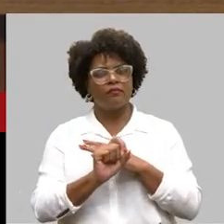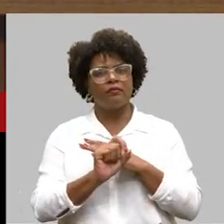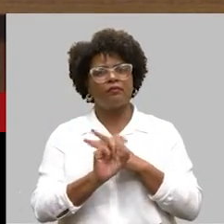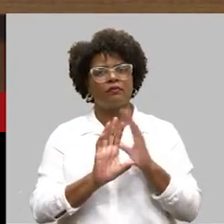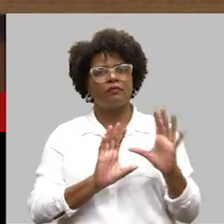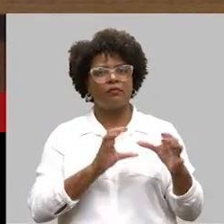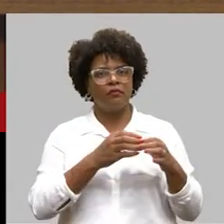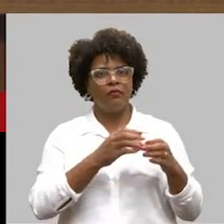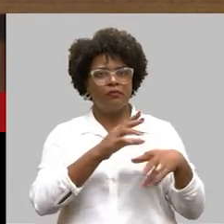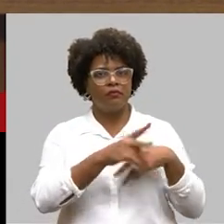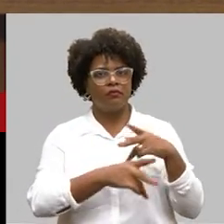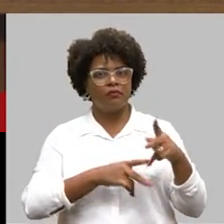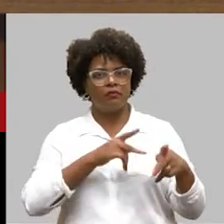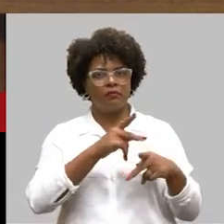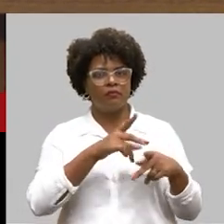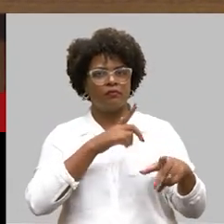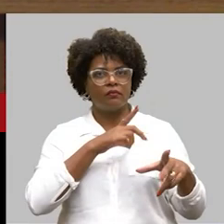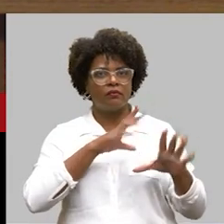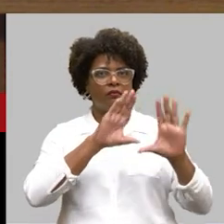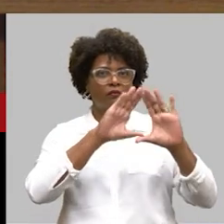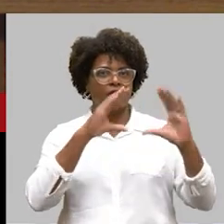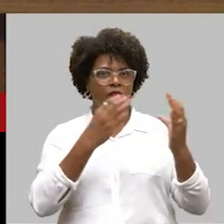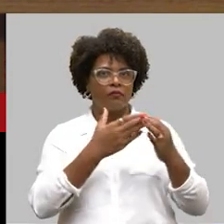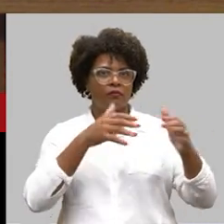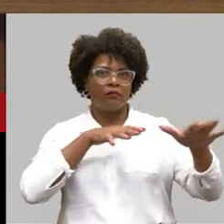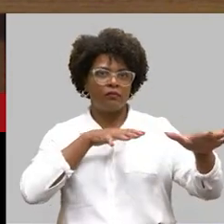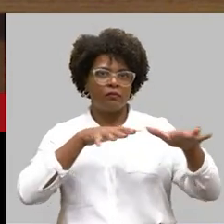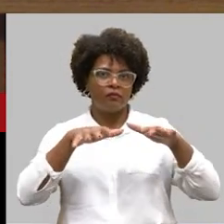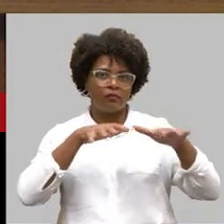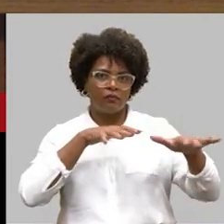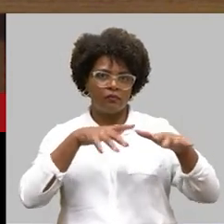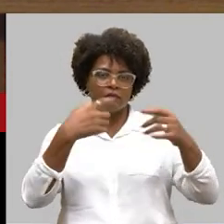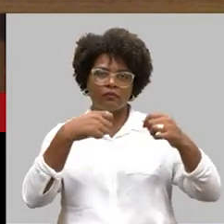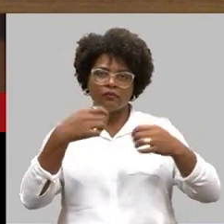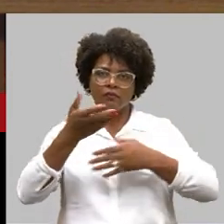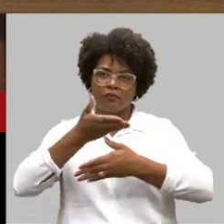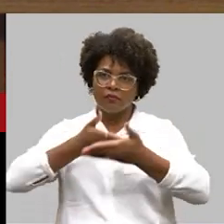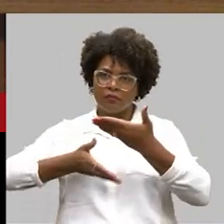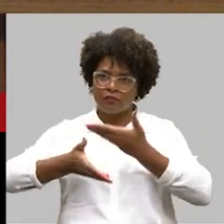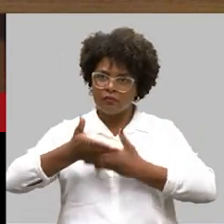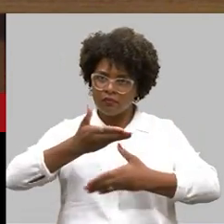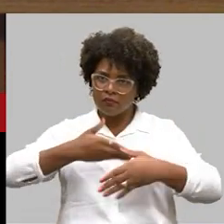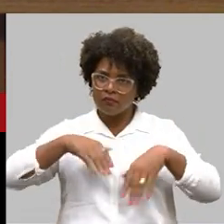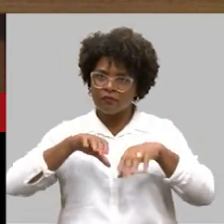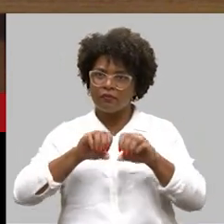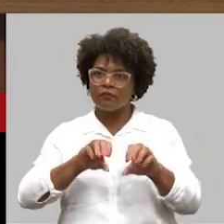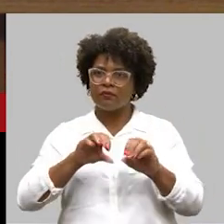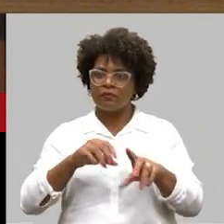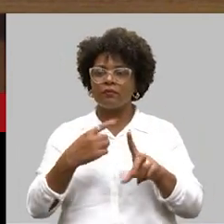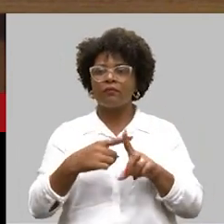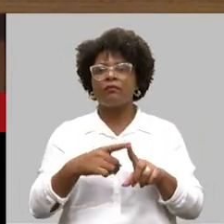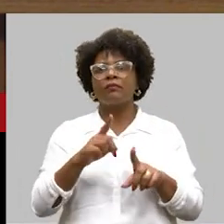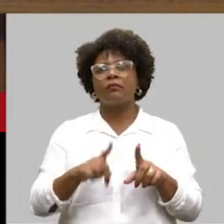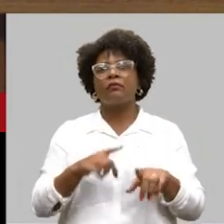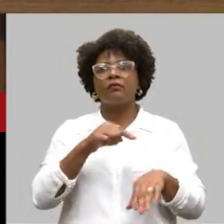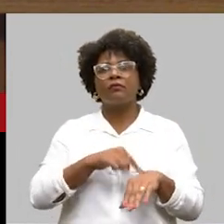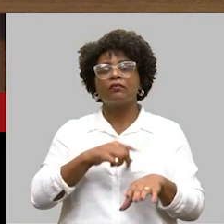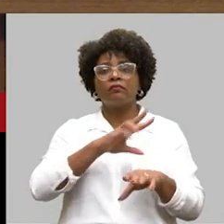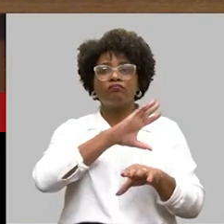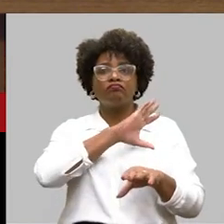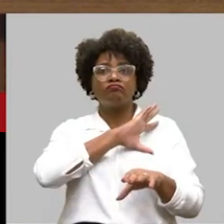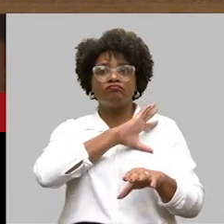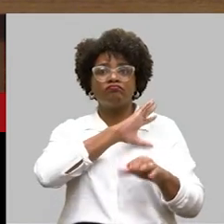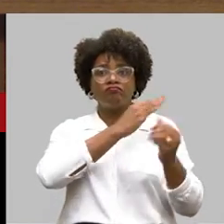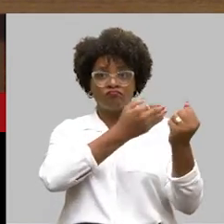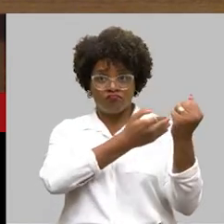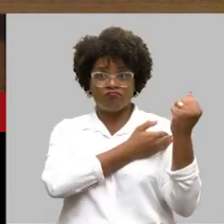têm né as comunidades os movimentos T que fazer essa troca realmente sobre educação porque é um momento de fortalecimento a gente tem muito